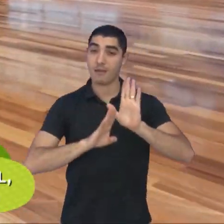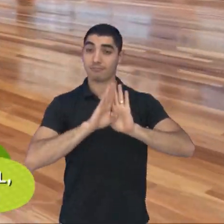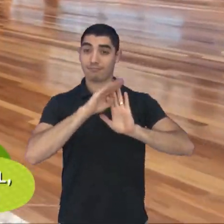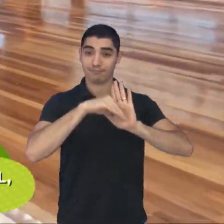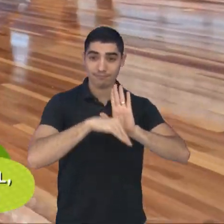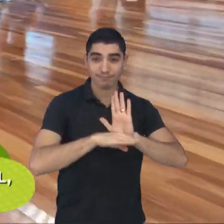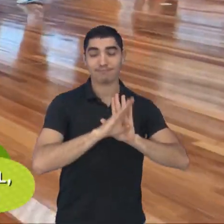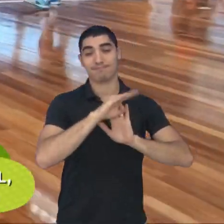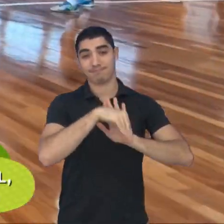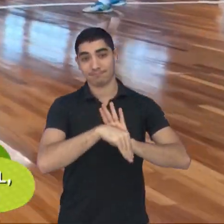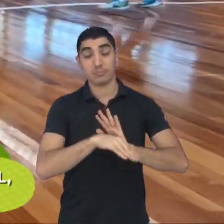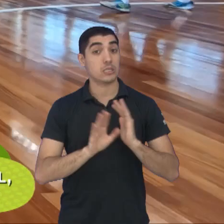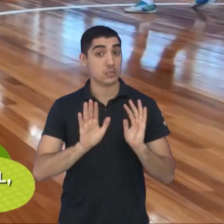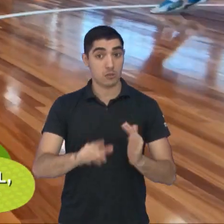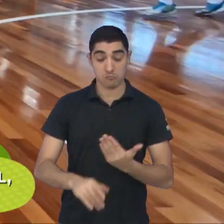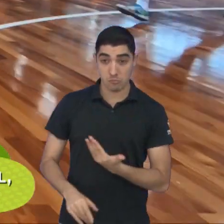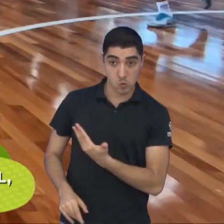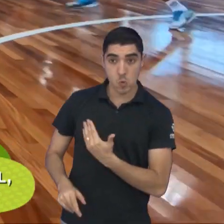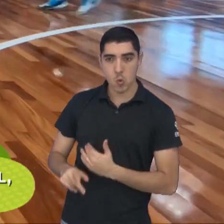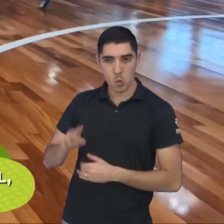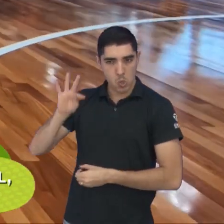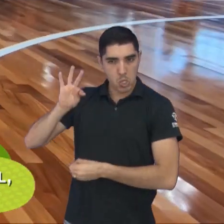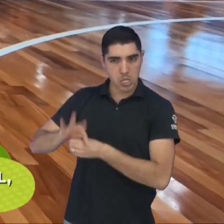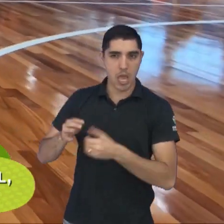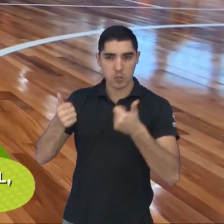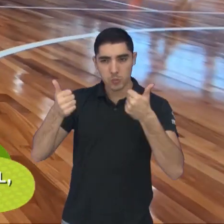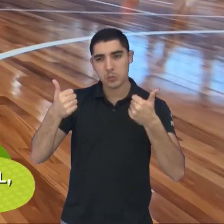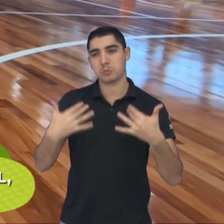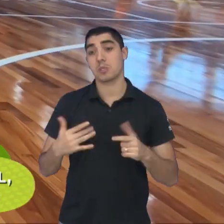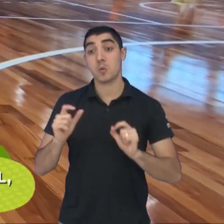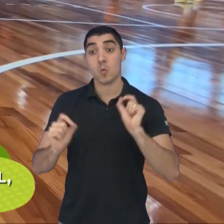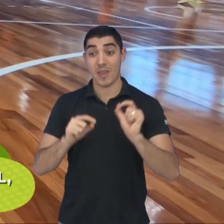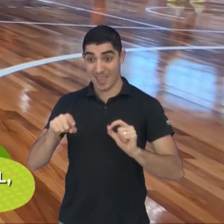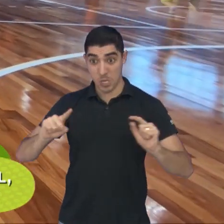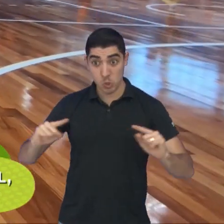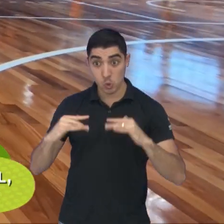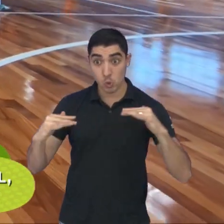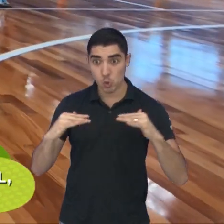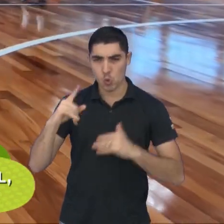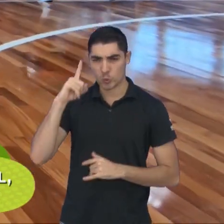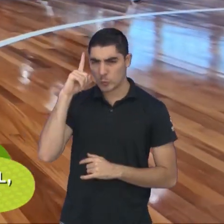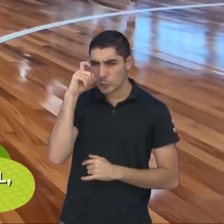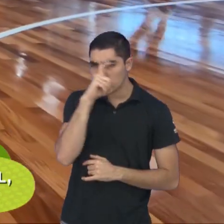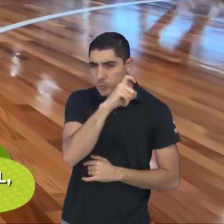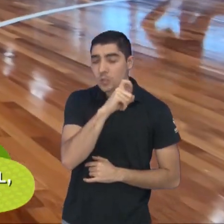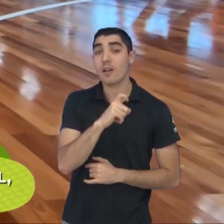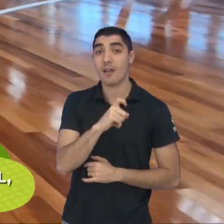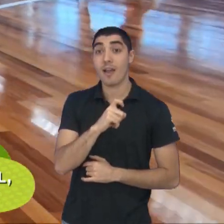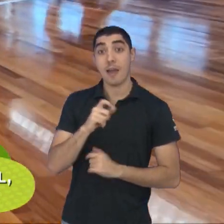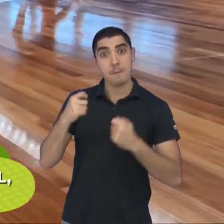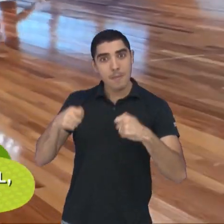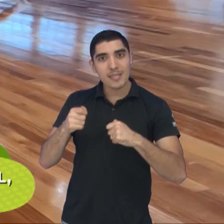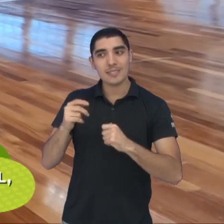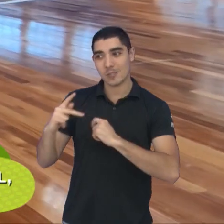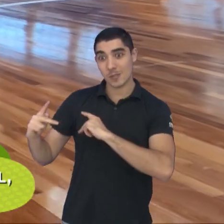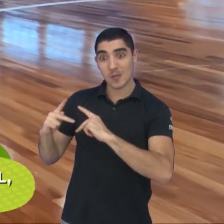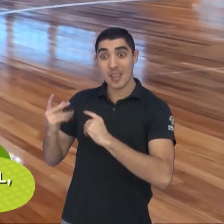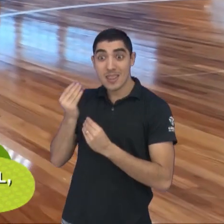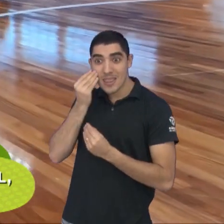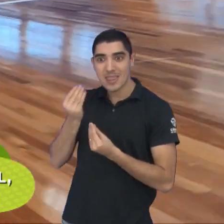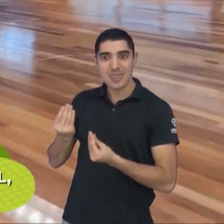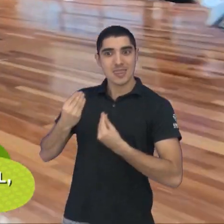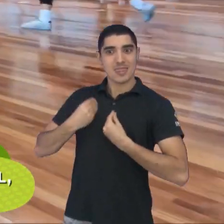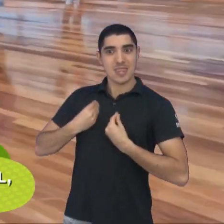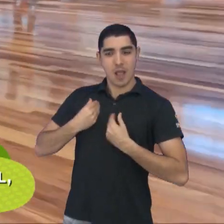de resultados, o professor acredita que são nesses jogos considerados mais difíceis que a vitória pode trazer uma